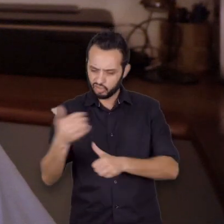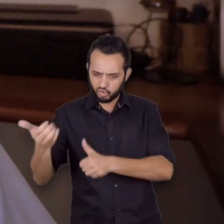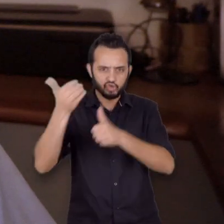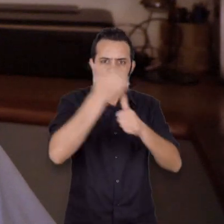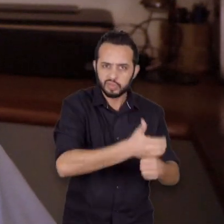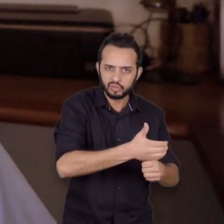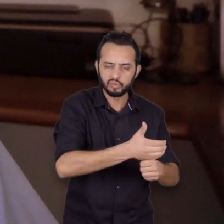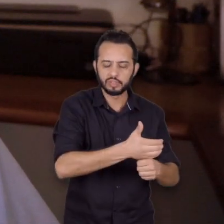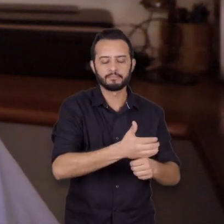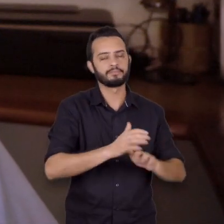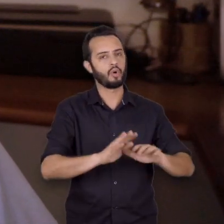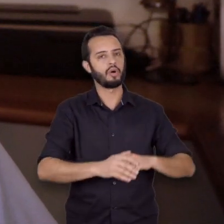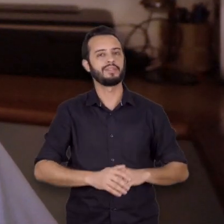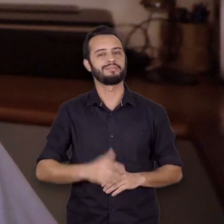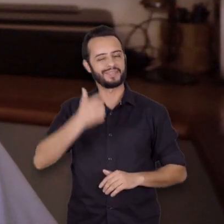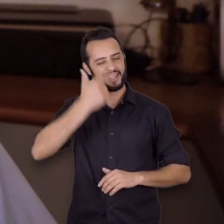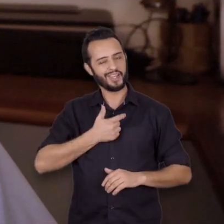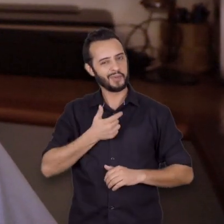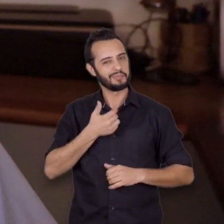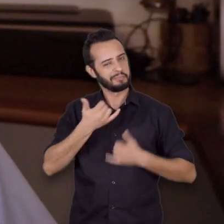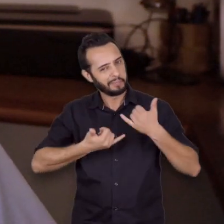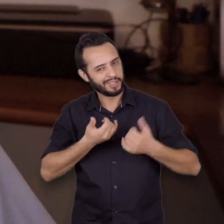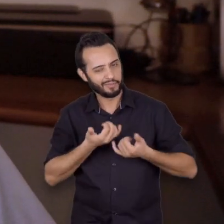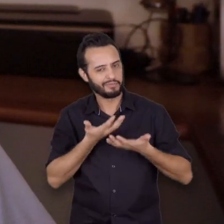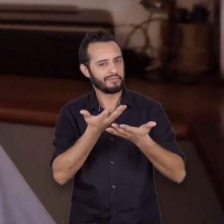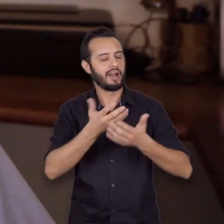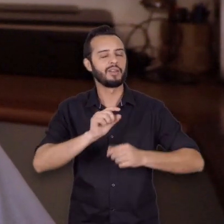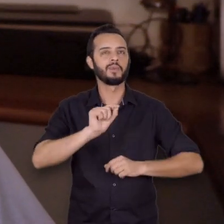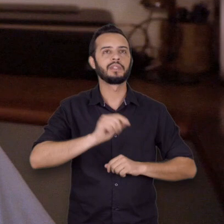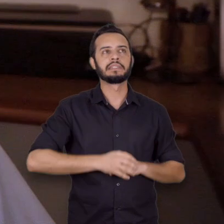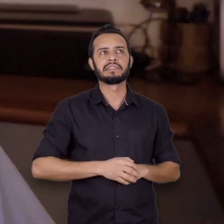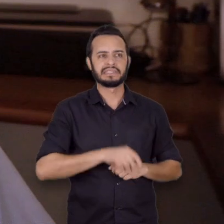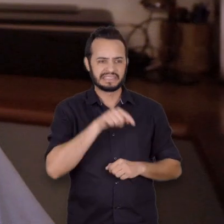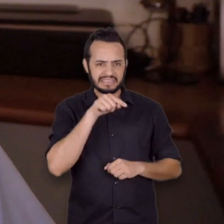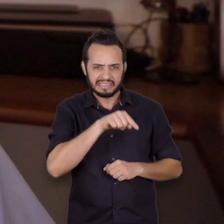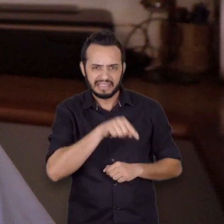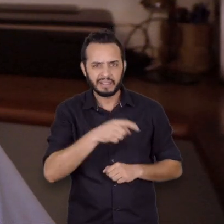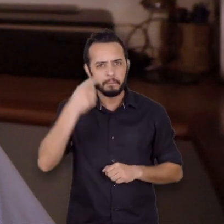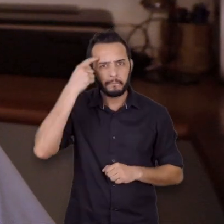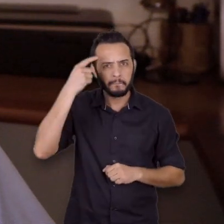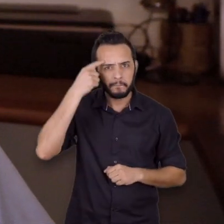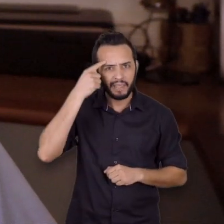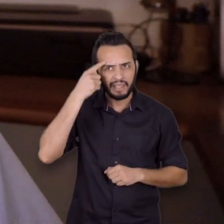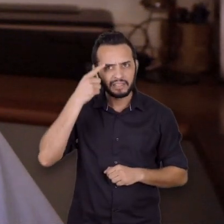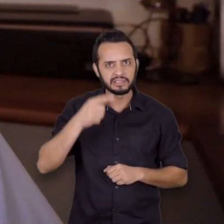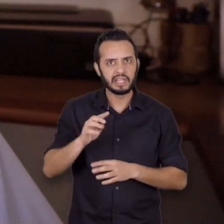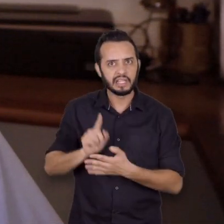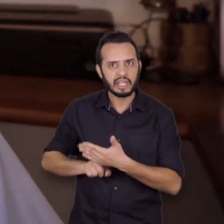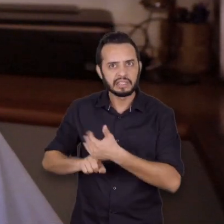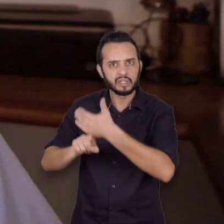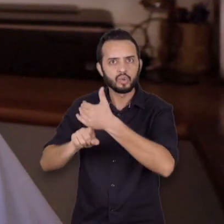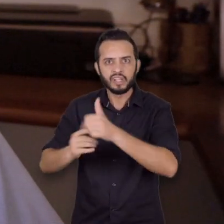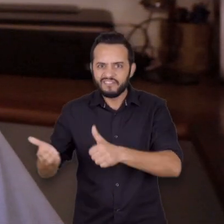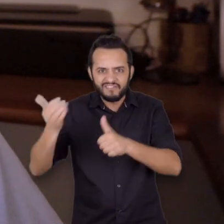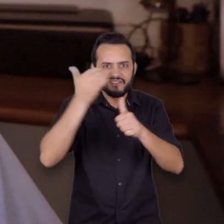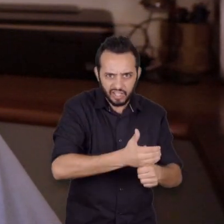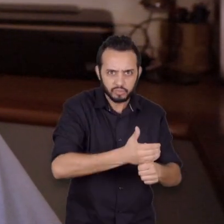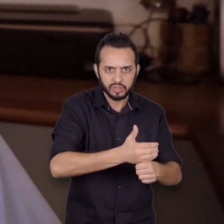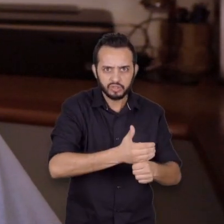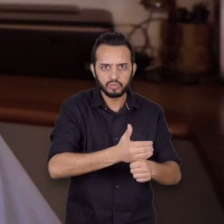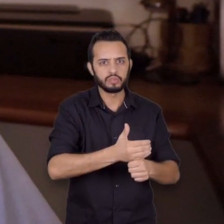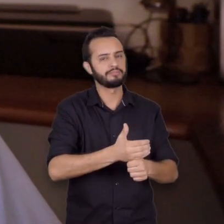bom professor. Eu costumo brincar dizendo que se o professor pensa que a tecnologia, né, a inteligência artificial